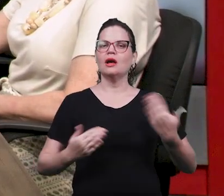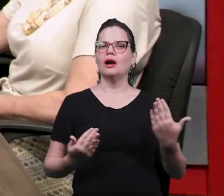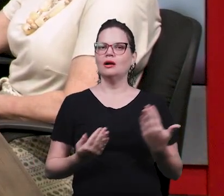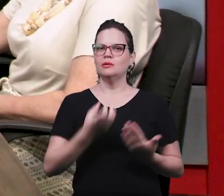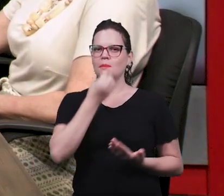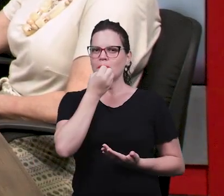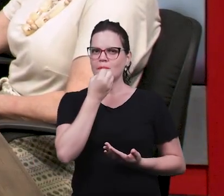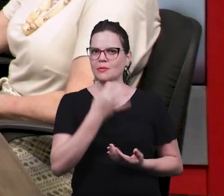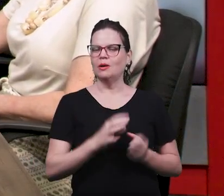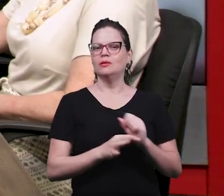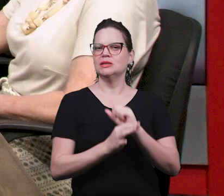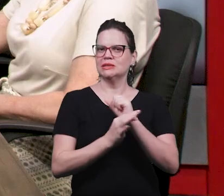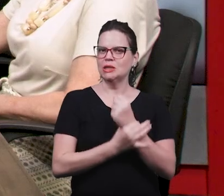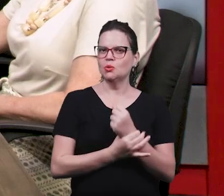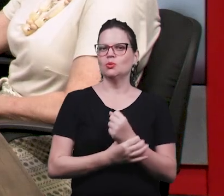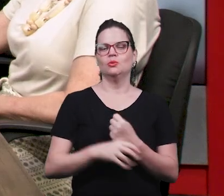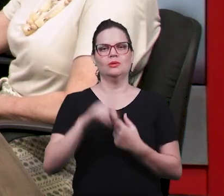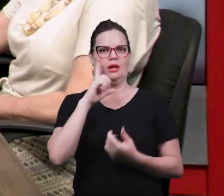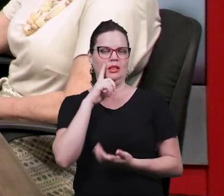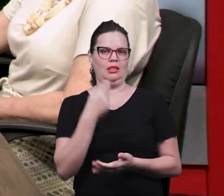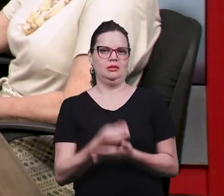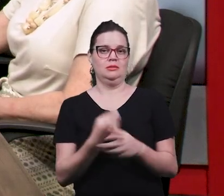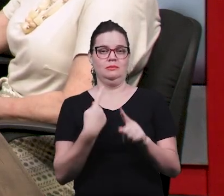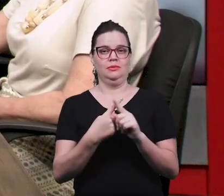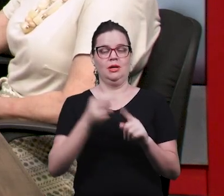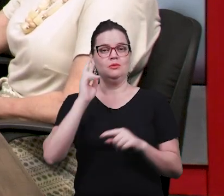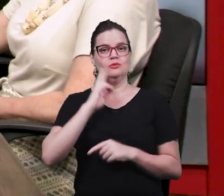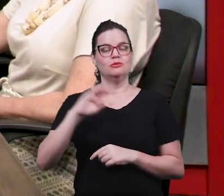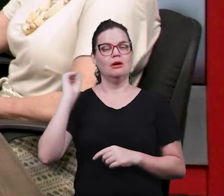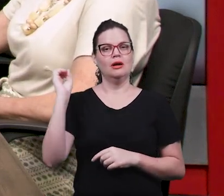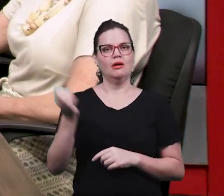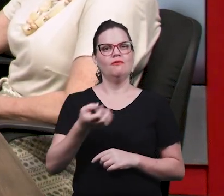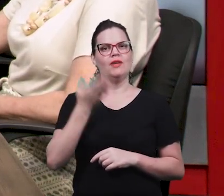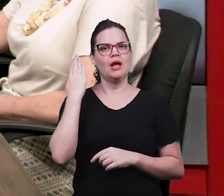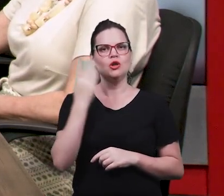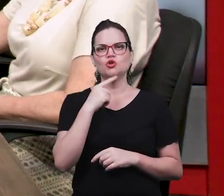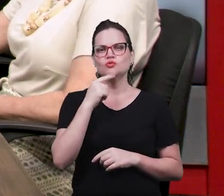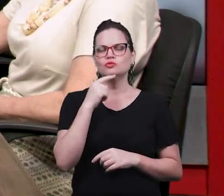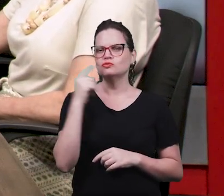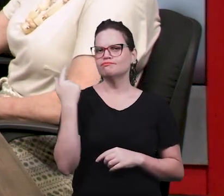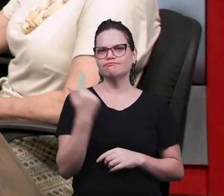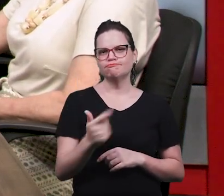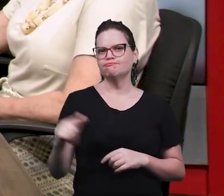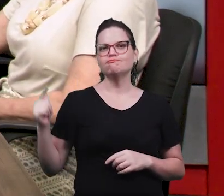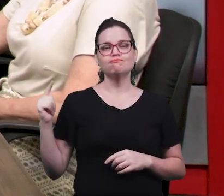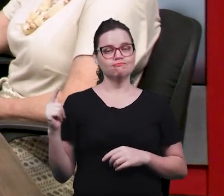os jovens estão posicionados diante do altar, o Senhor não deixa em